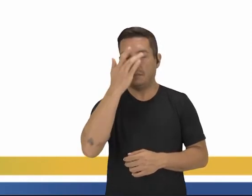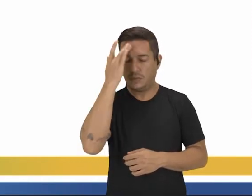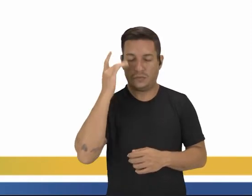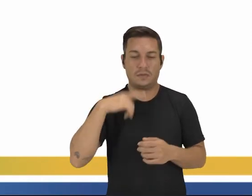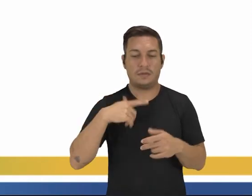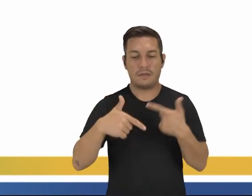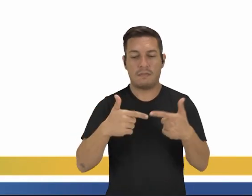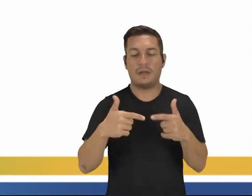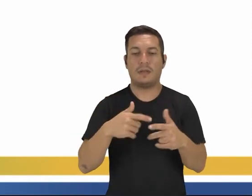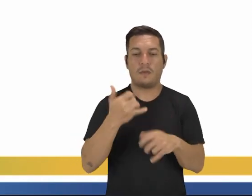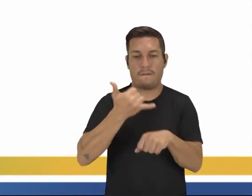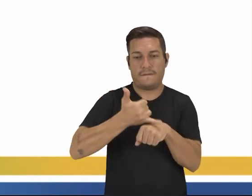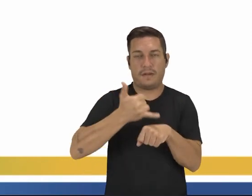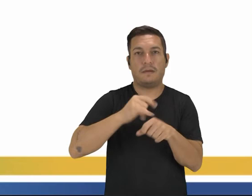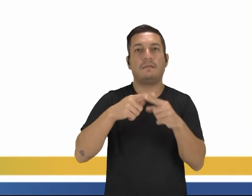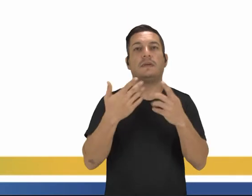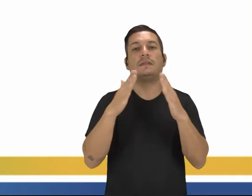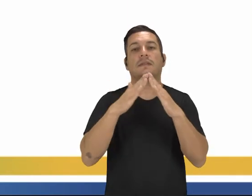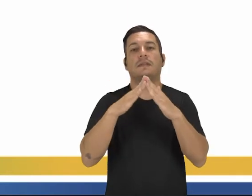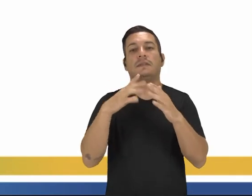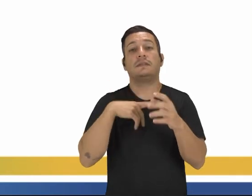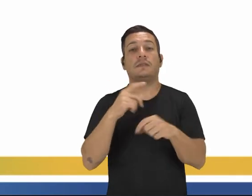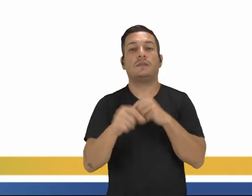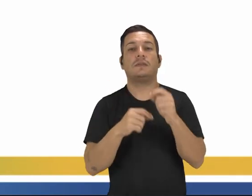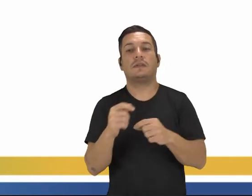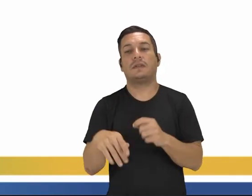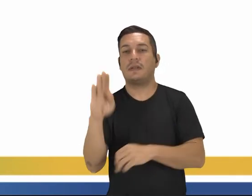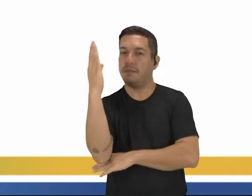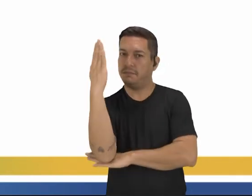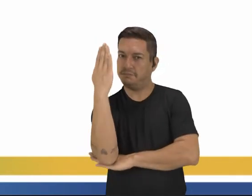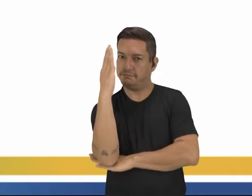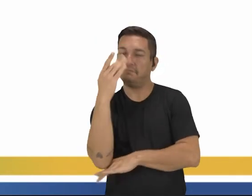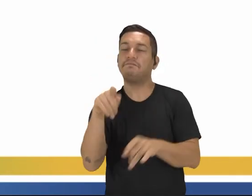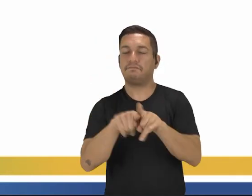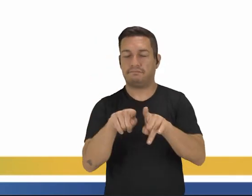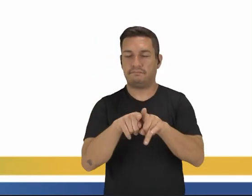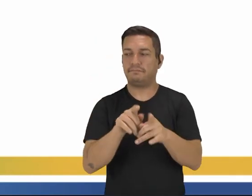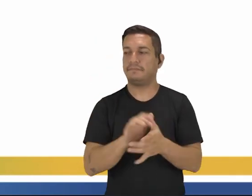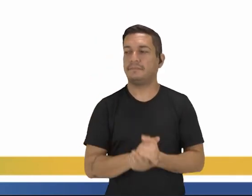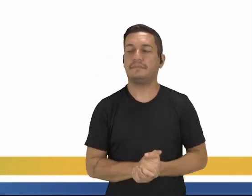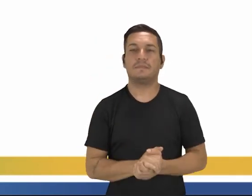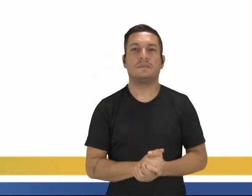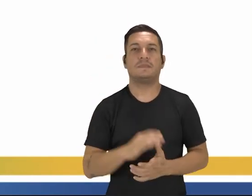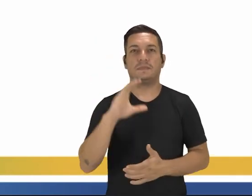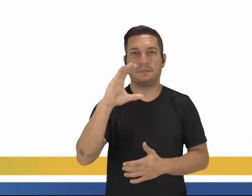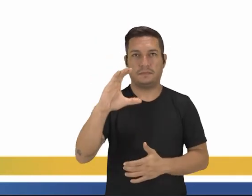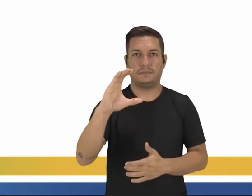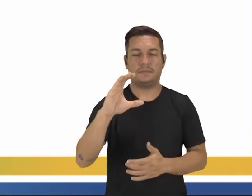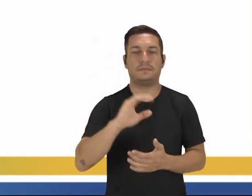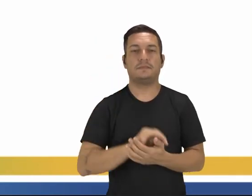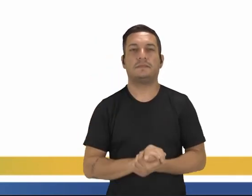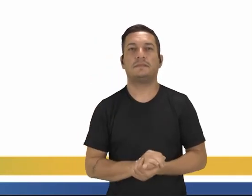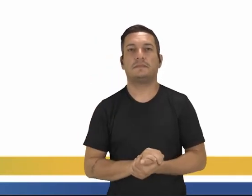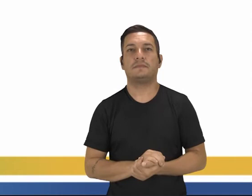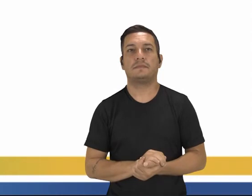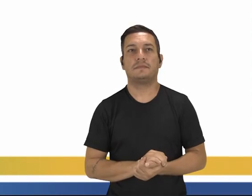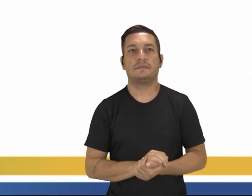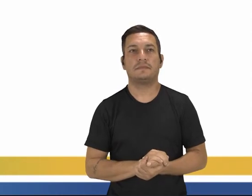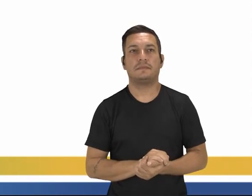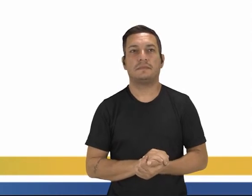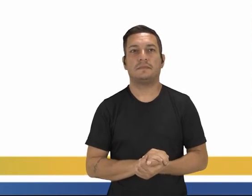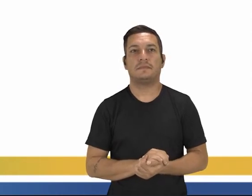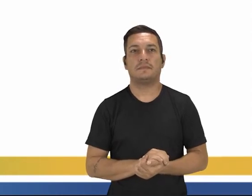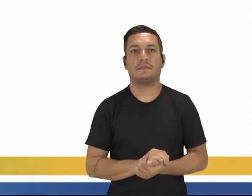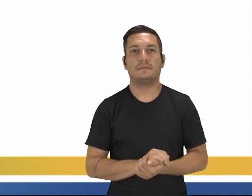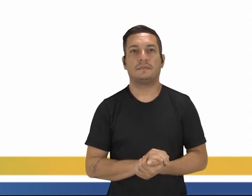que na casa dele ele vai ter o espeto de pau, como nós conhecemos no português. Letra C. Se em situações